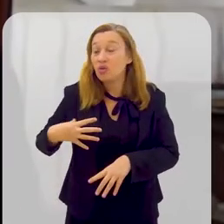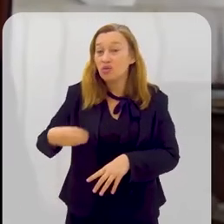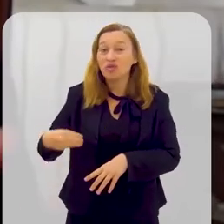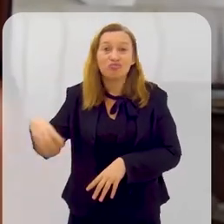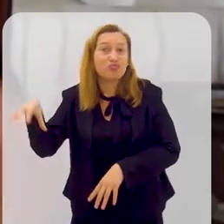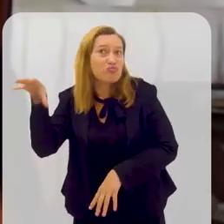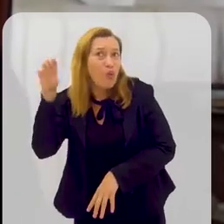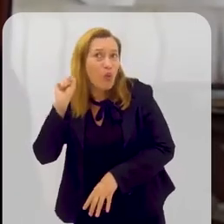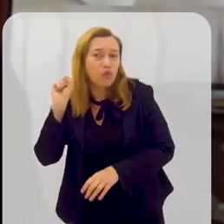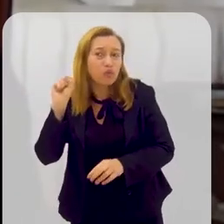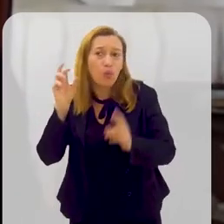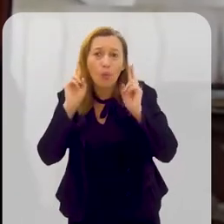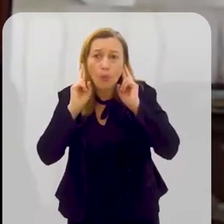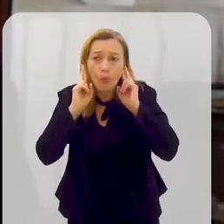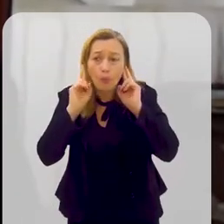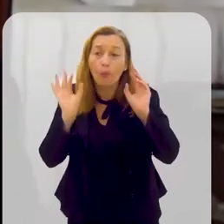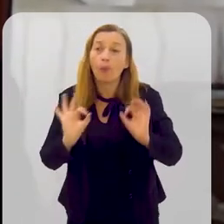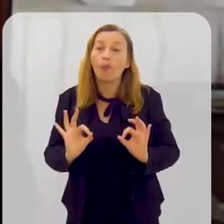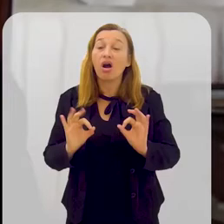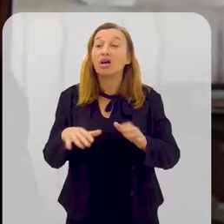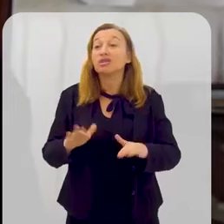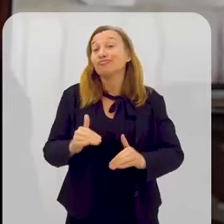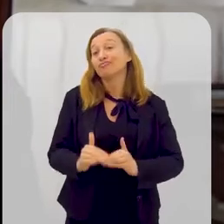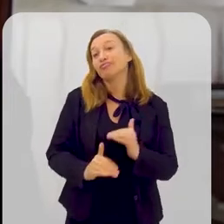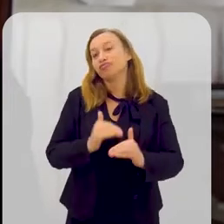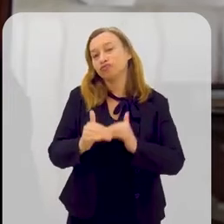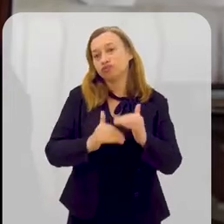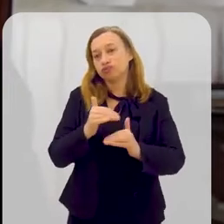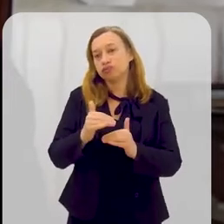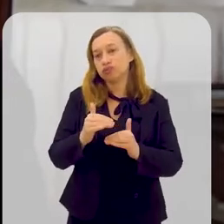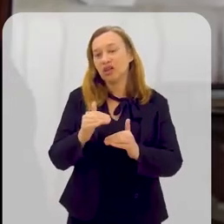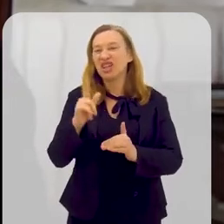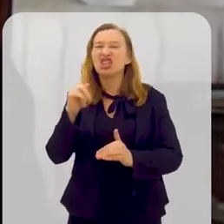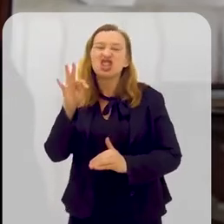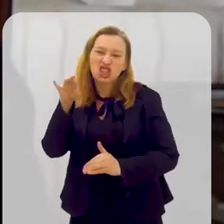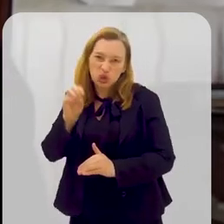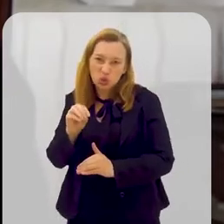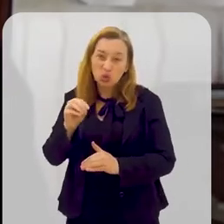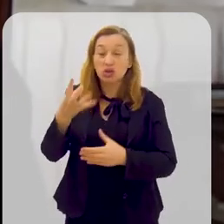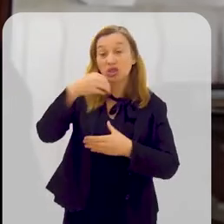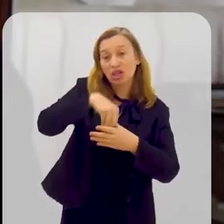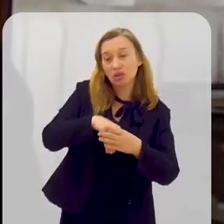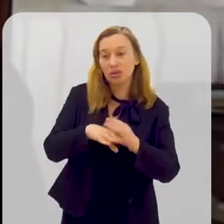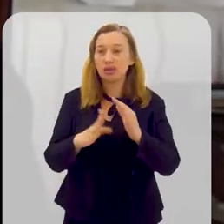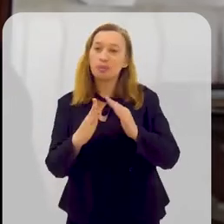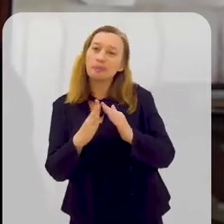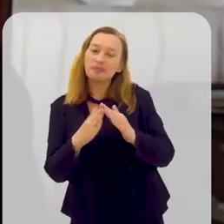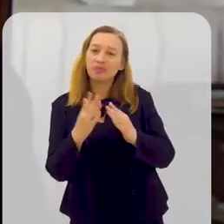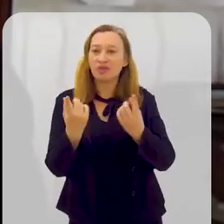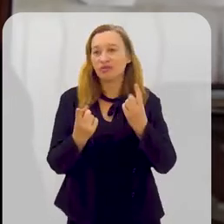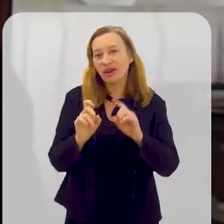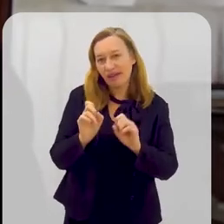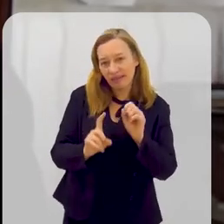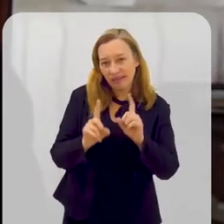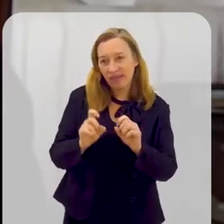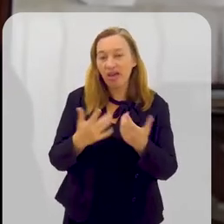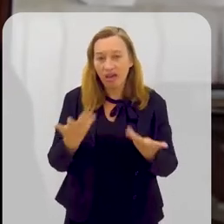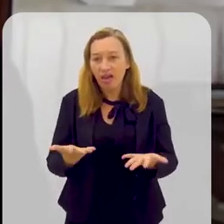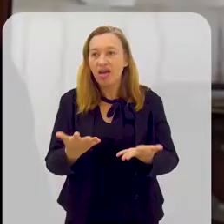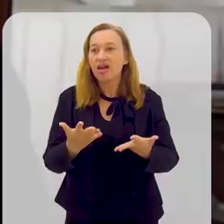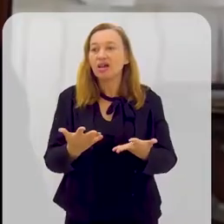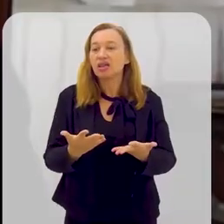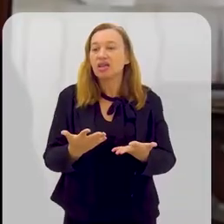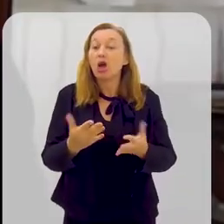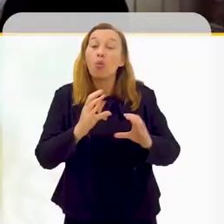o filho não ouve e começam a desenvolver gestos domésticos como a gente chama